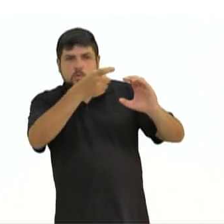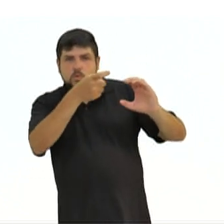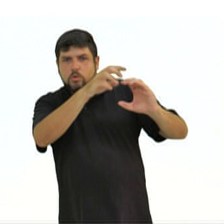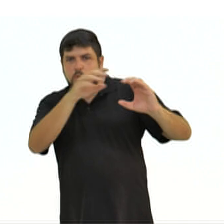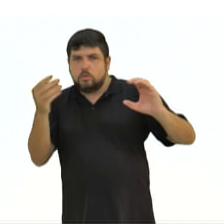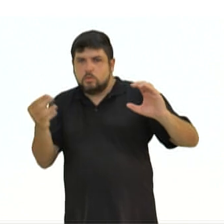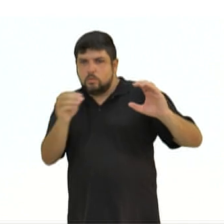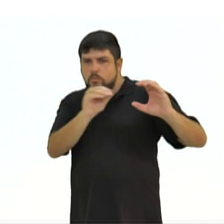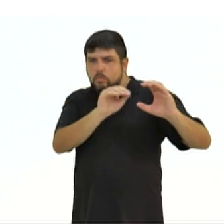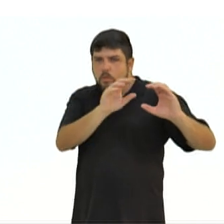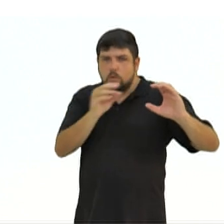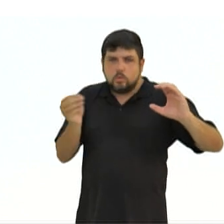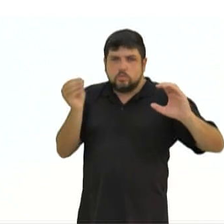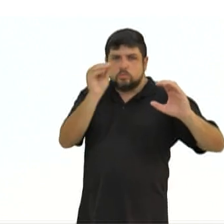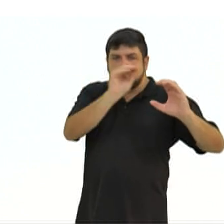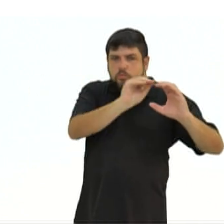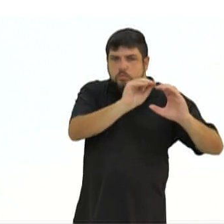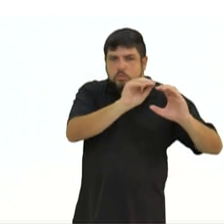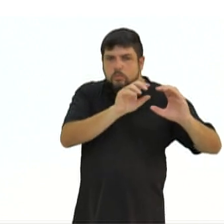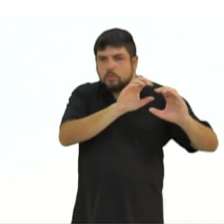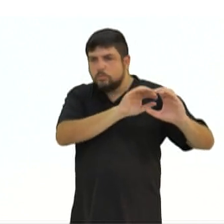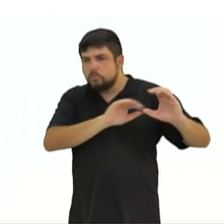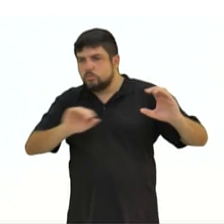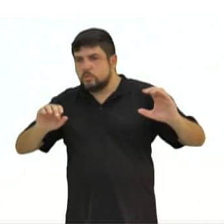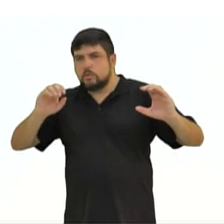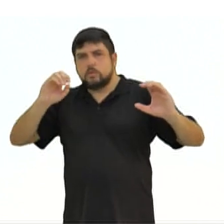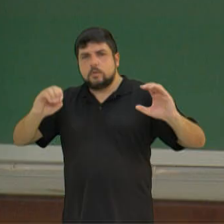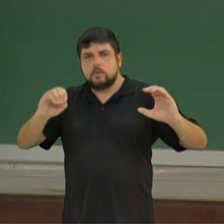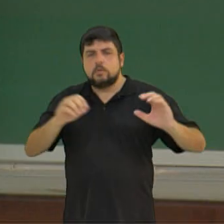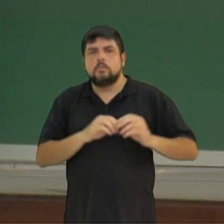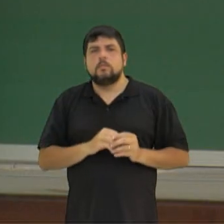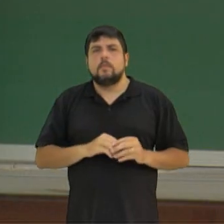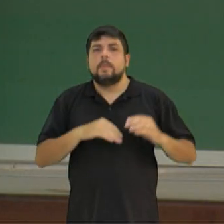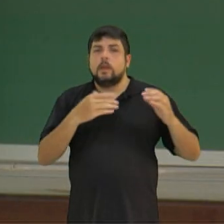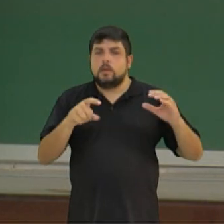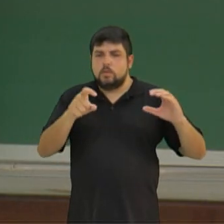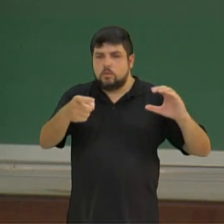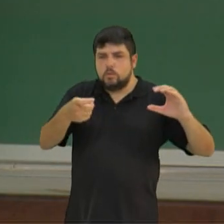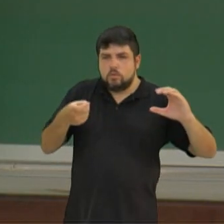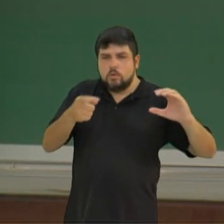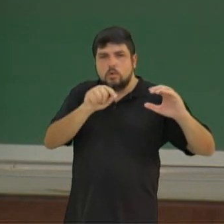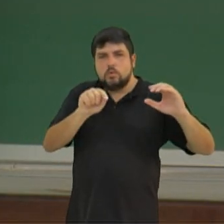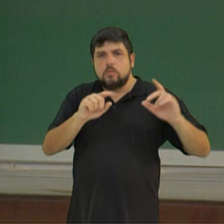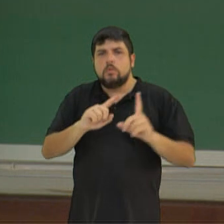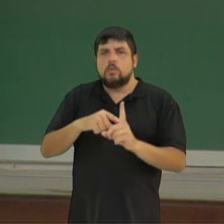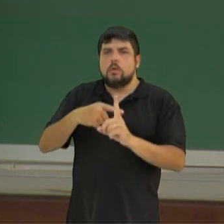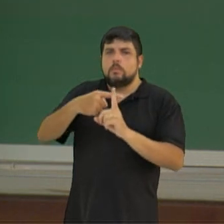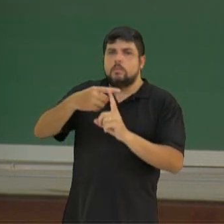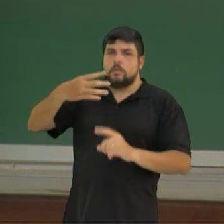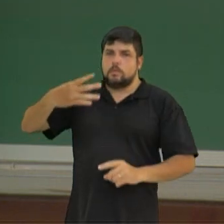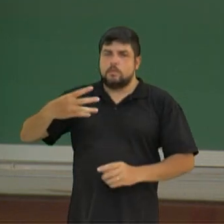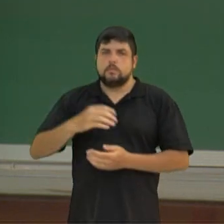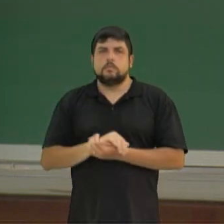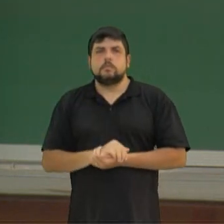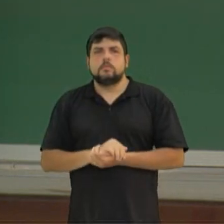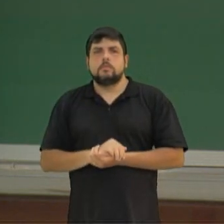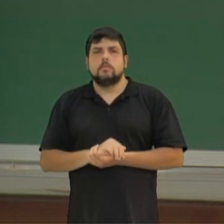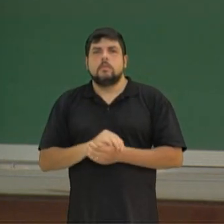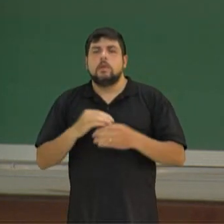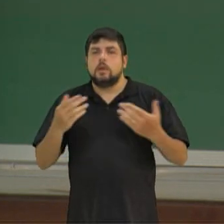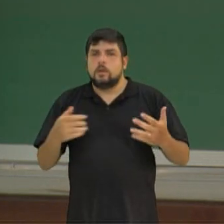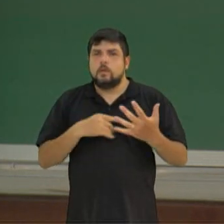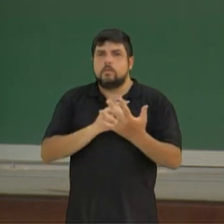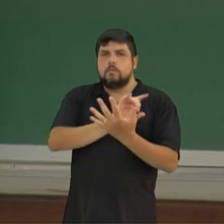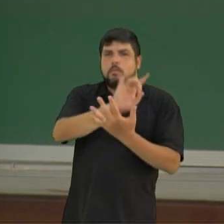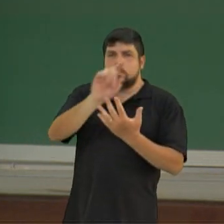para que essa soma toda resulte em 0? Esse valor aqui do x, então, é mais 4. Então, nesse caso, para essa